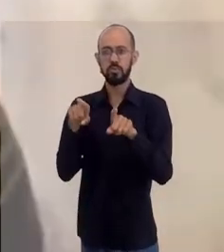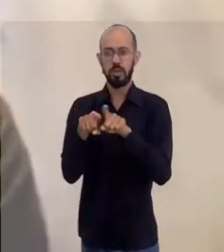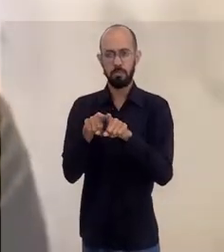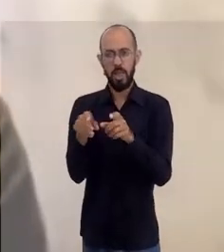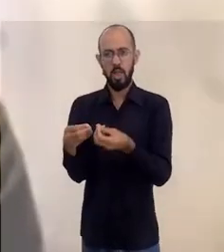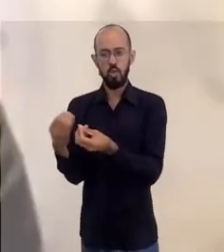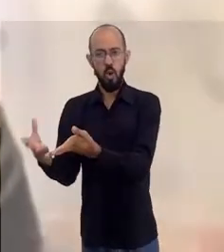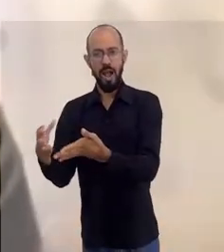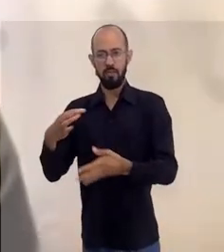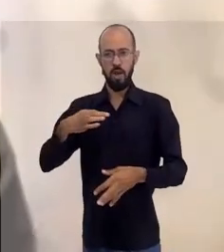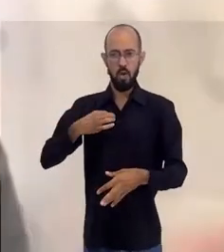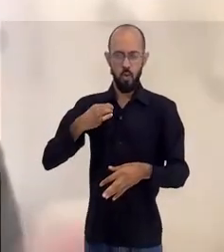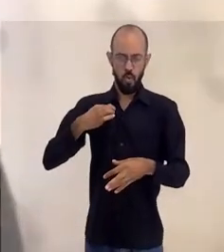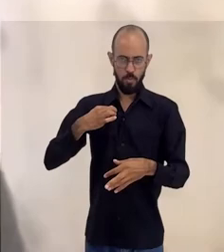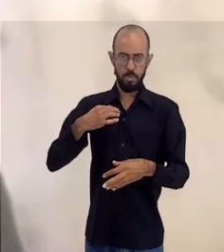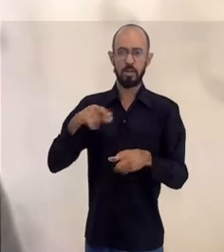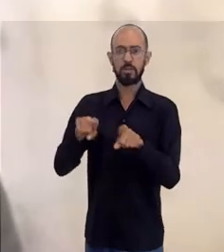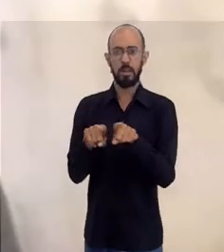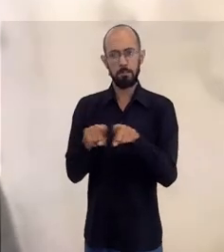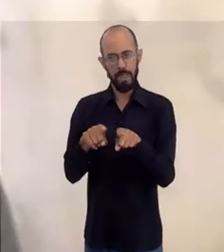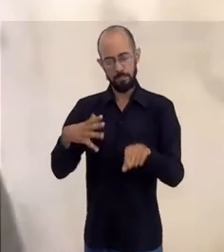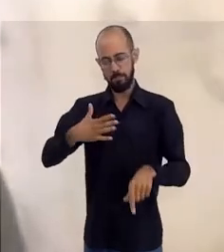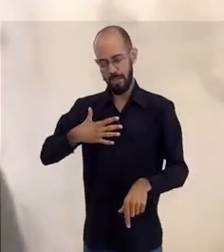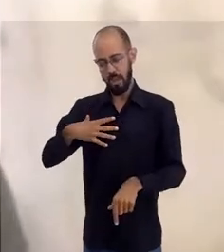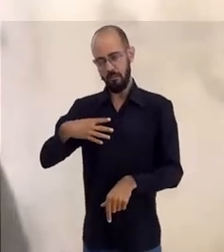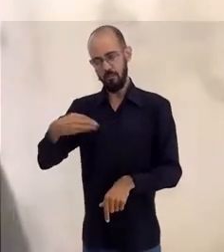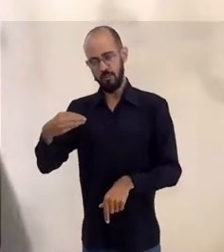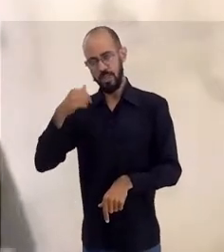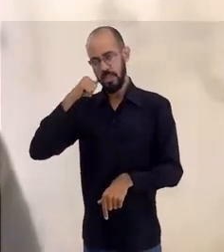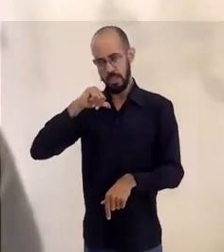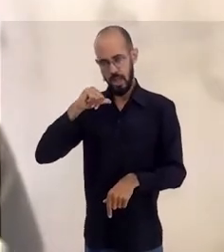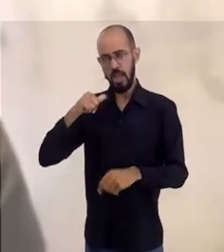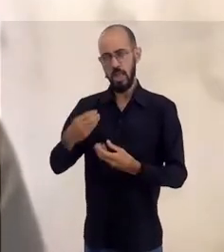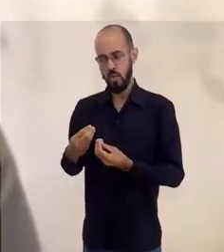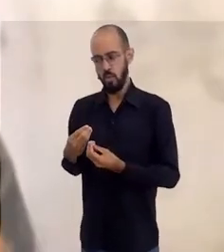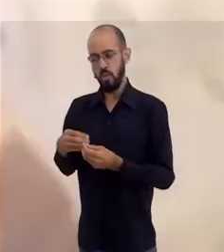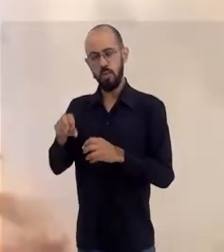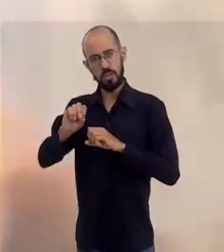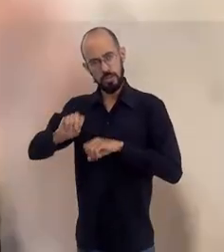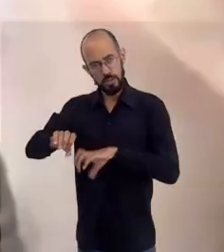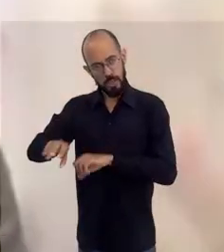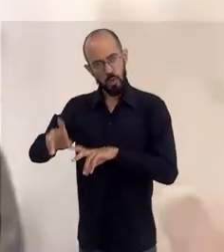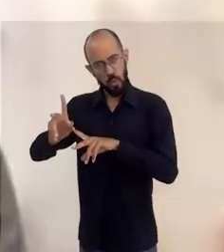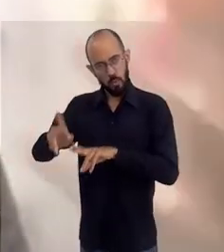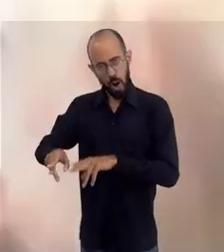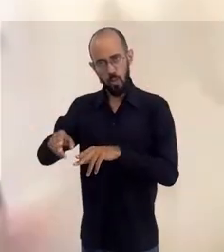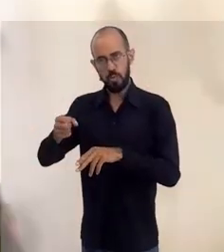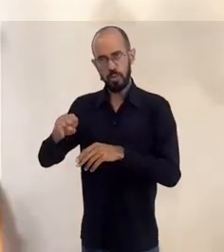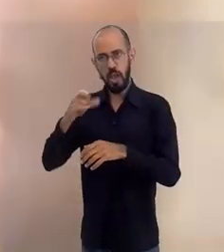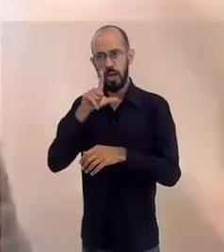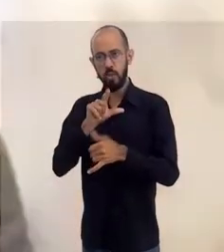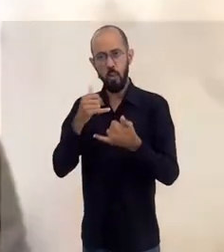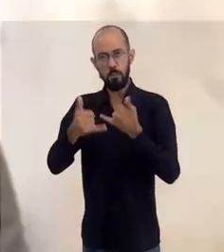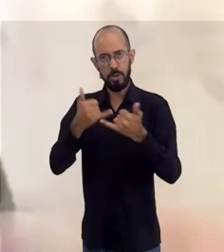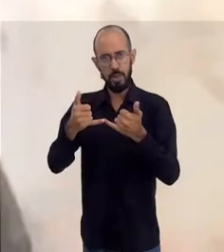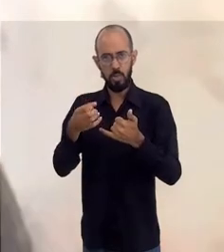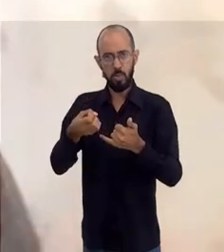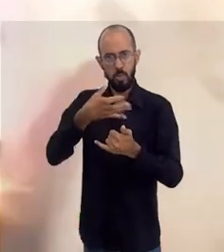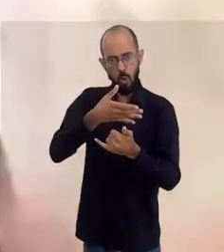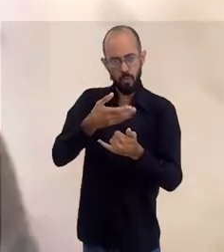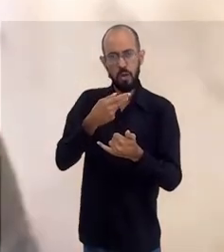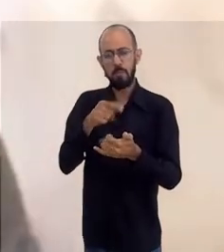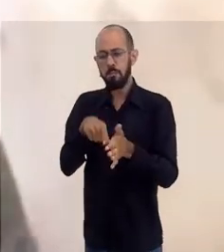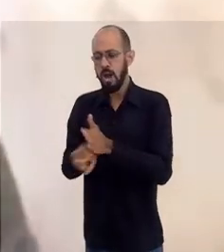isso apertou com a minha filha beijo minha filha eu amo muito e quando ela ganha brinquedos eu sempre